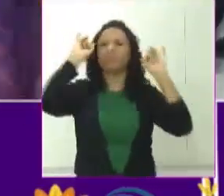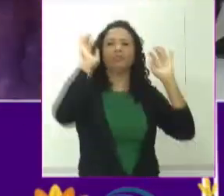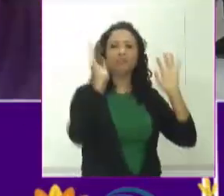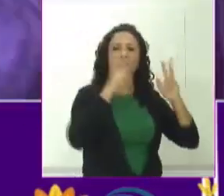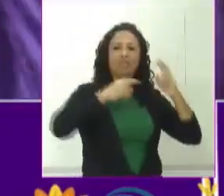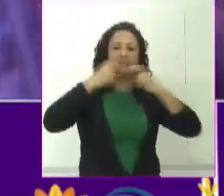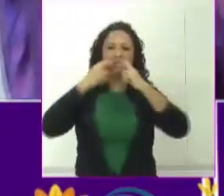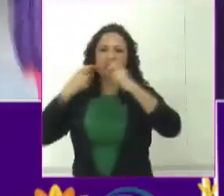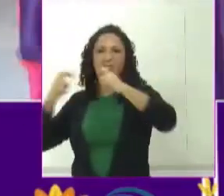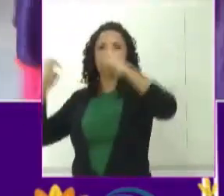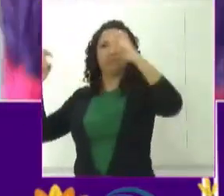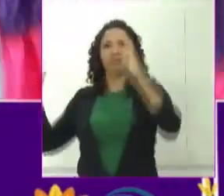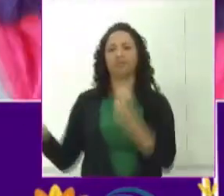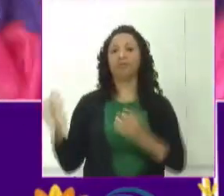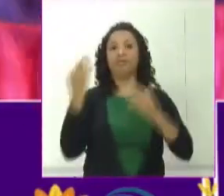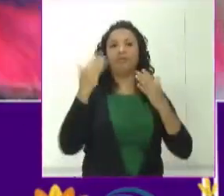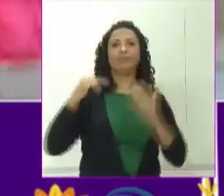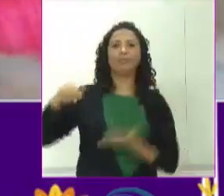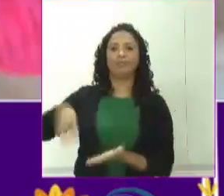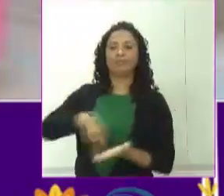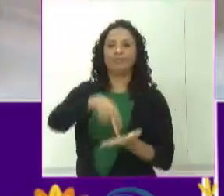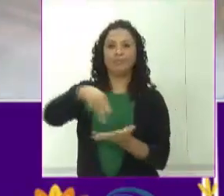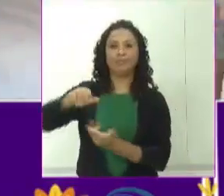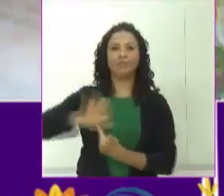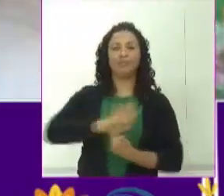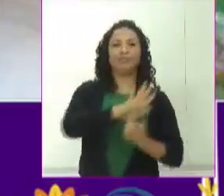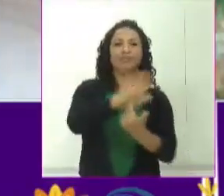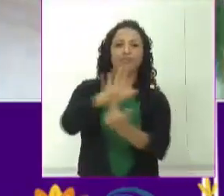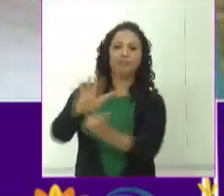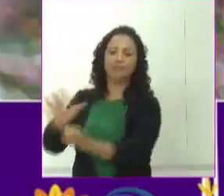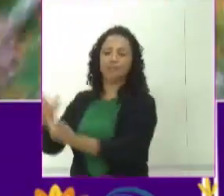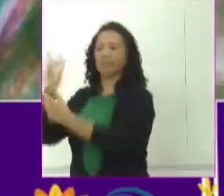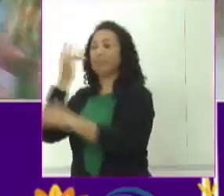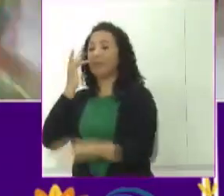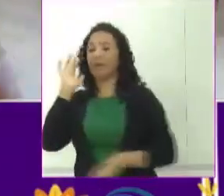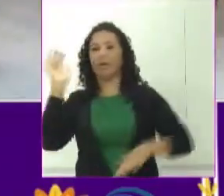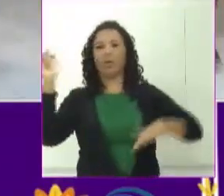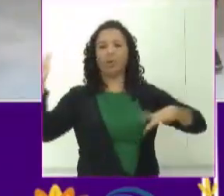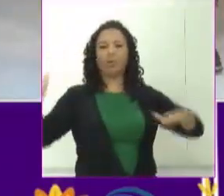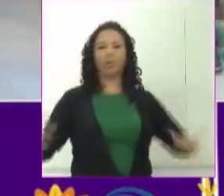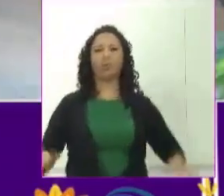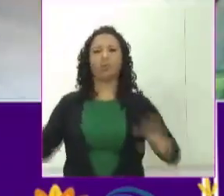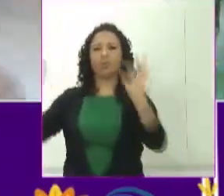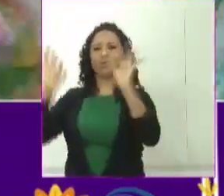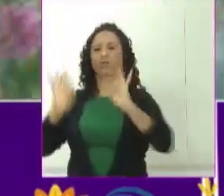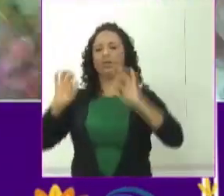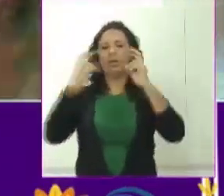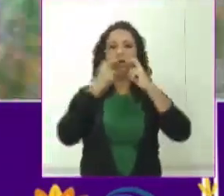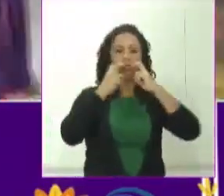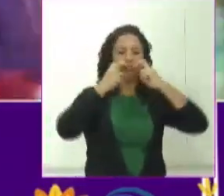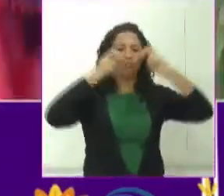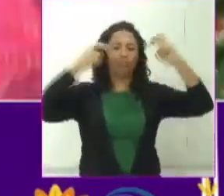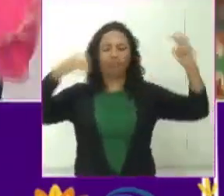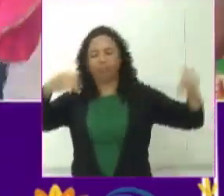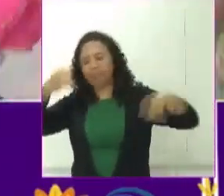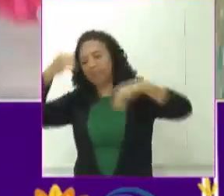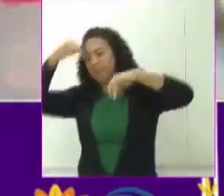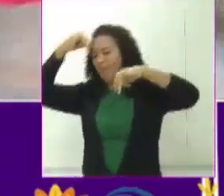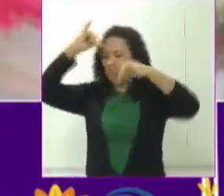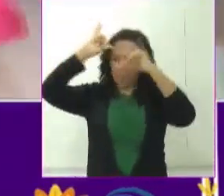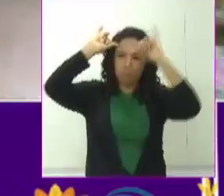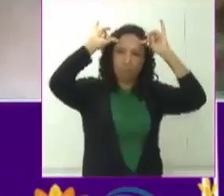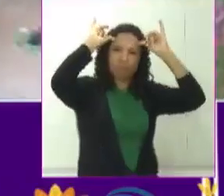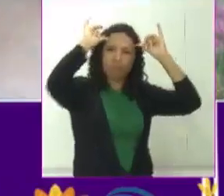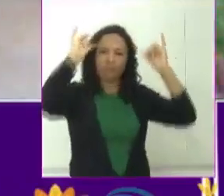já era na frente, contrário. Esse é o rolo compressor. Já o precioso